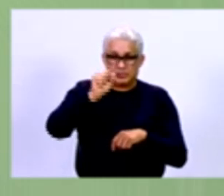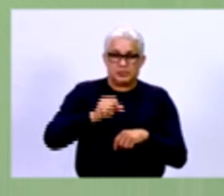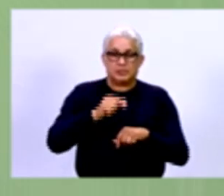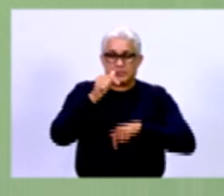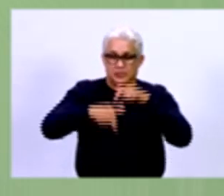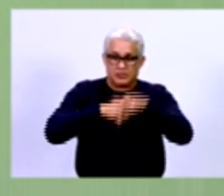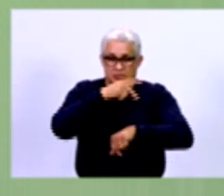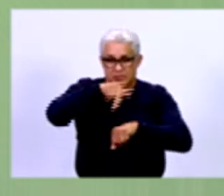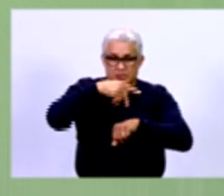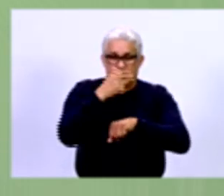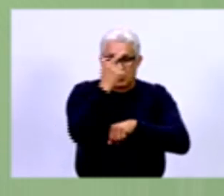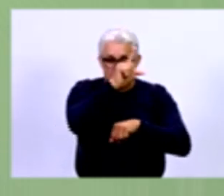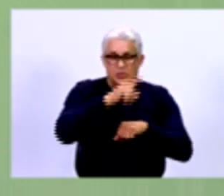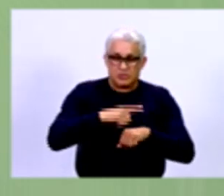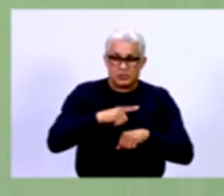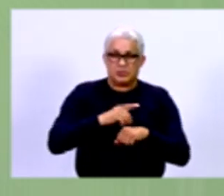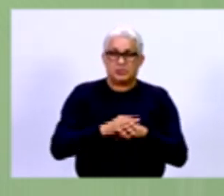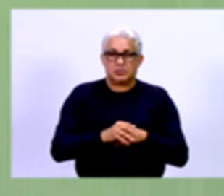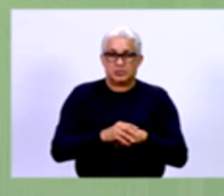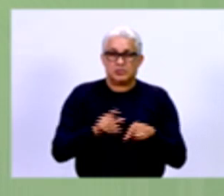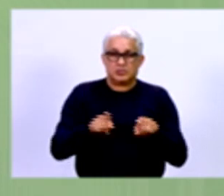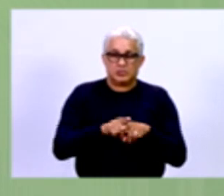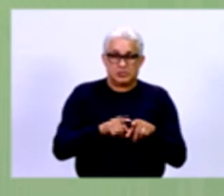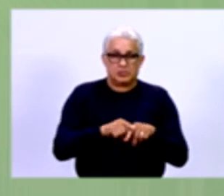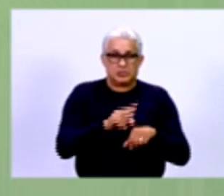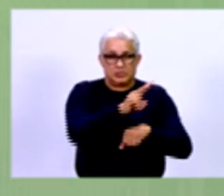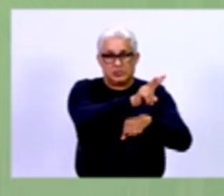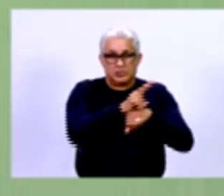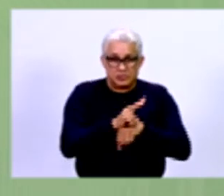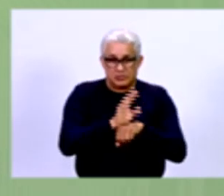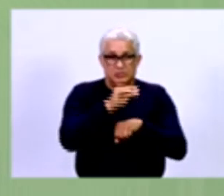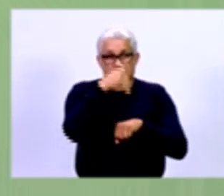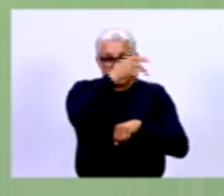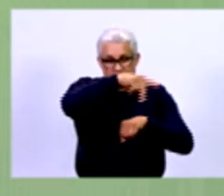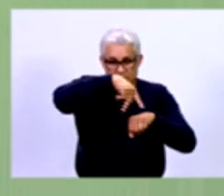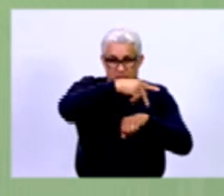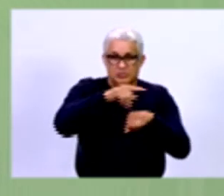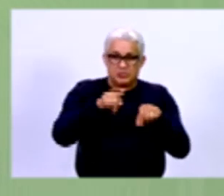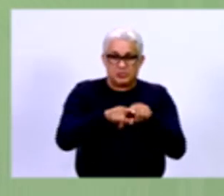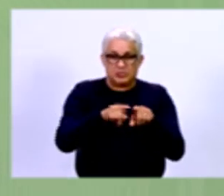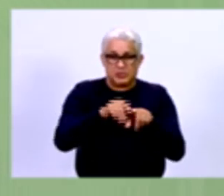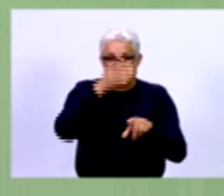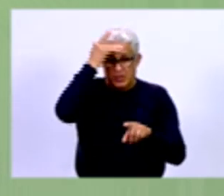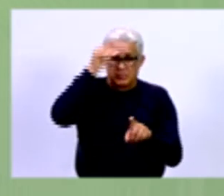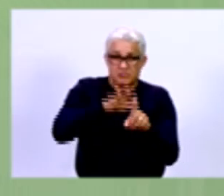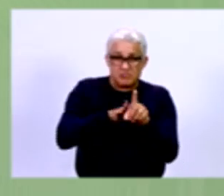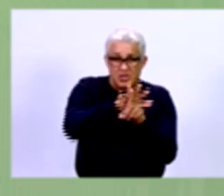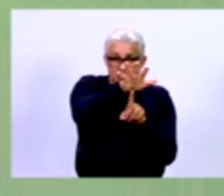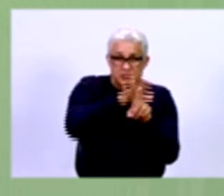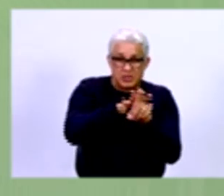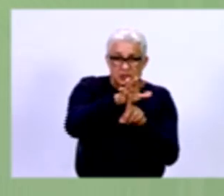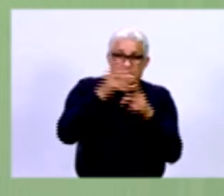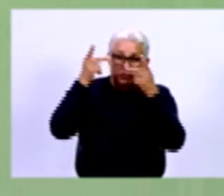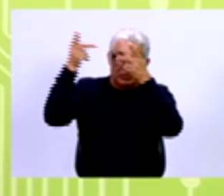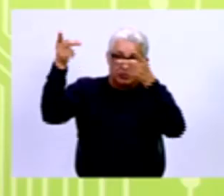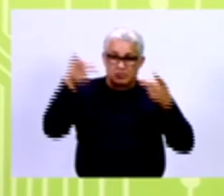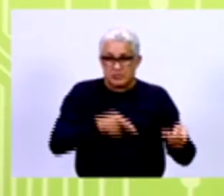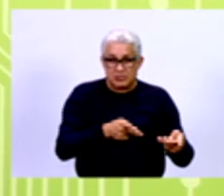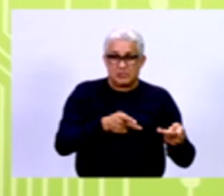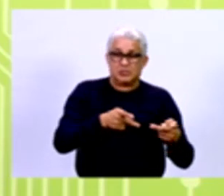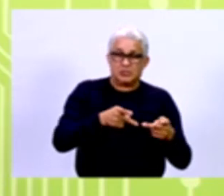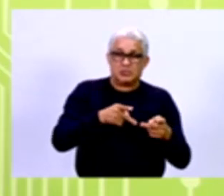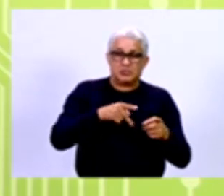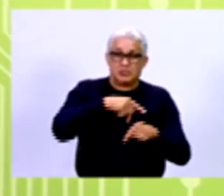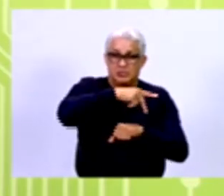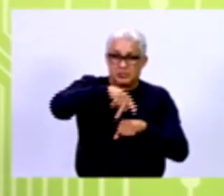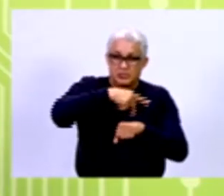outros países, os tomadores de empréstimos externos e os turistas que visitam o país. São esses indivíduos,